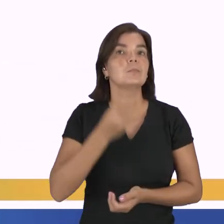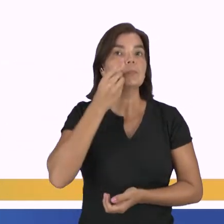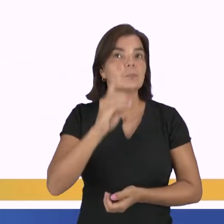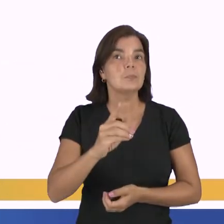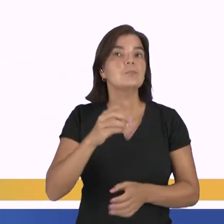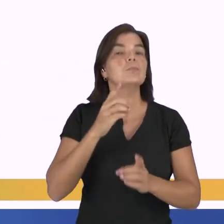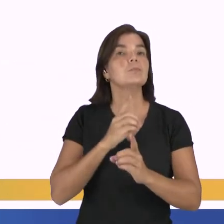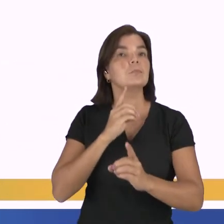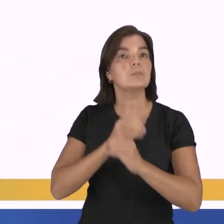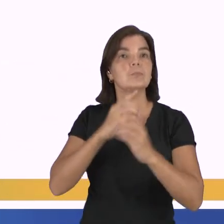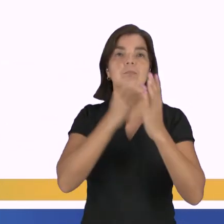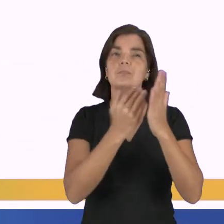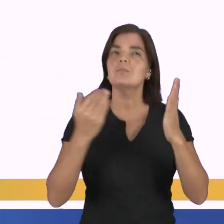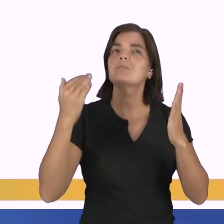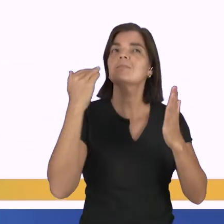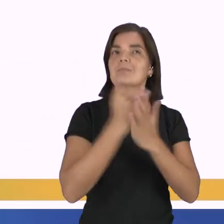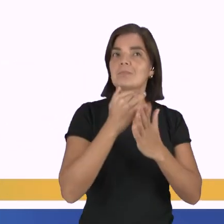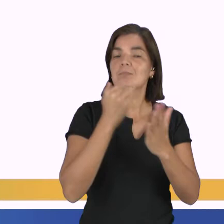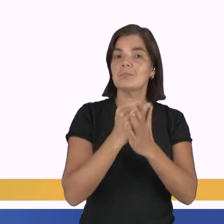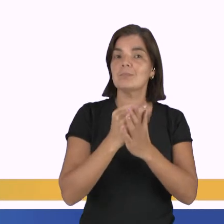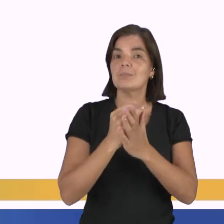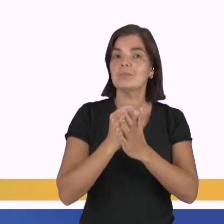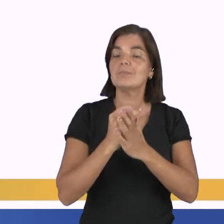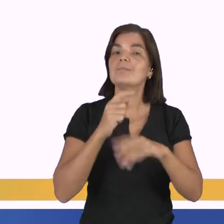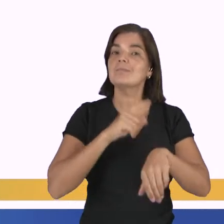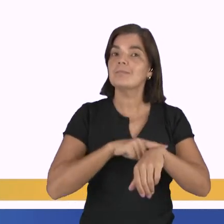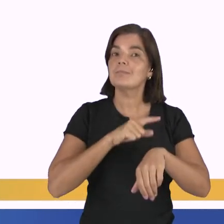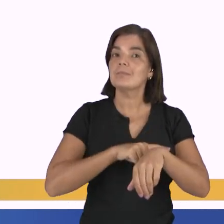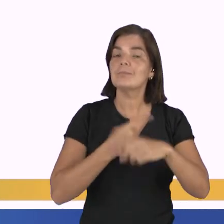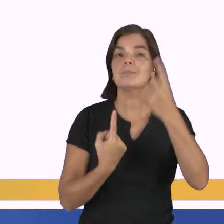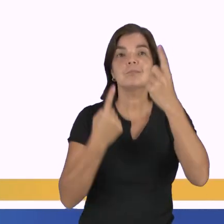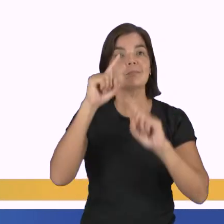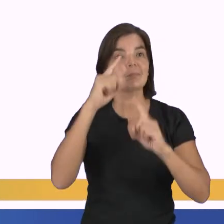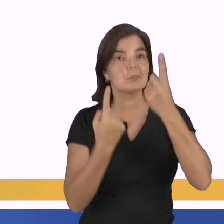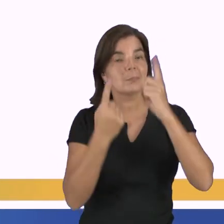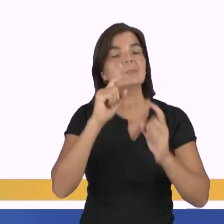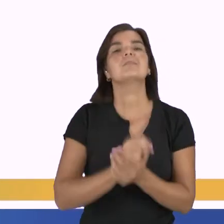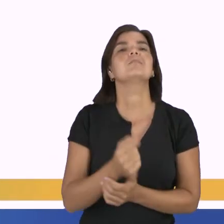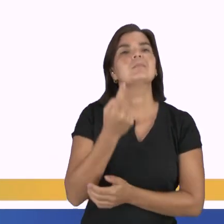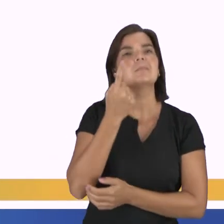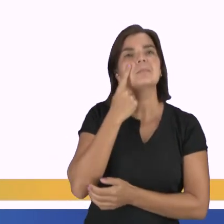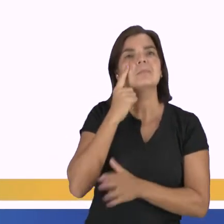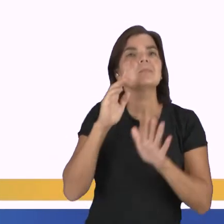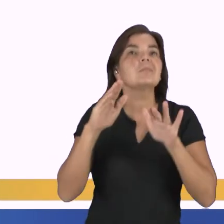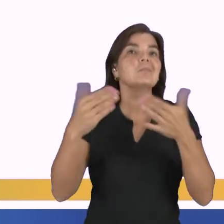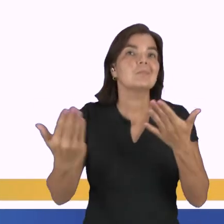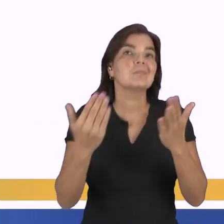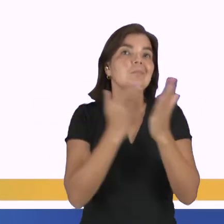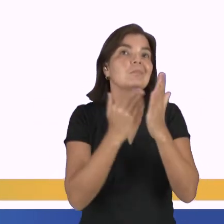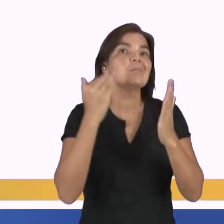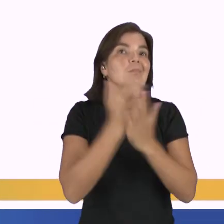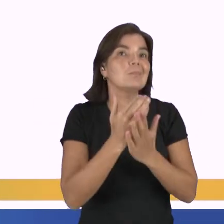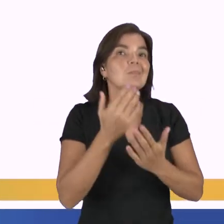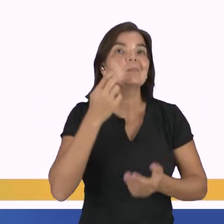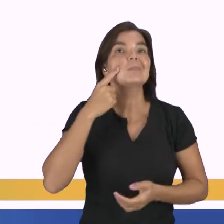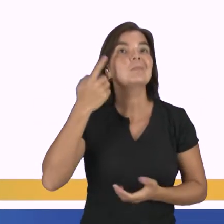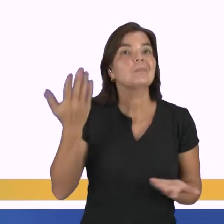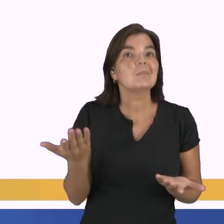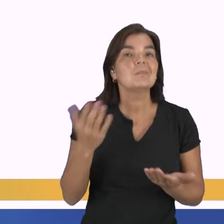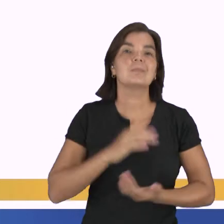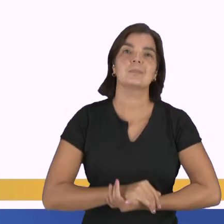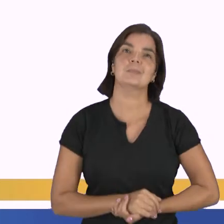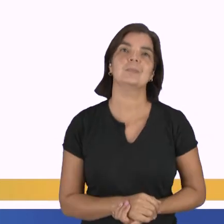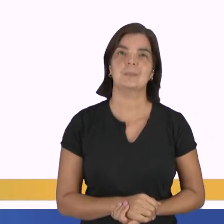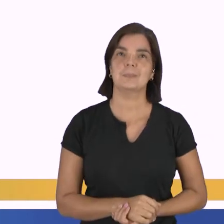momento e o dia que se registrou a maior temperatura durante os desfiles tá então é só você o maior temperatura aqui